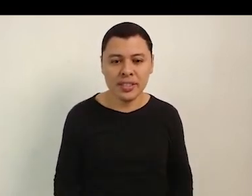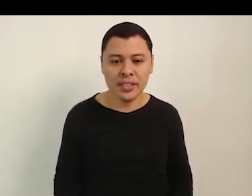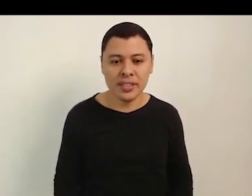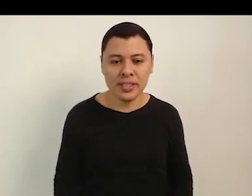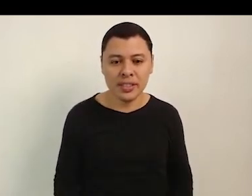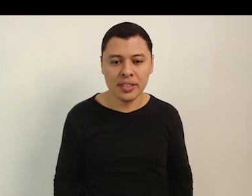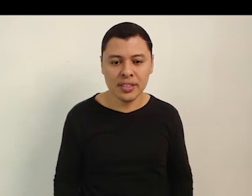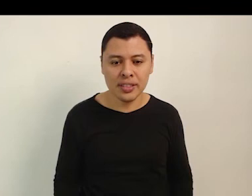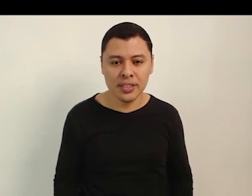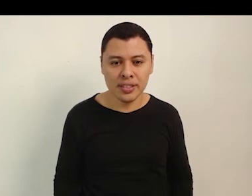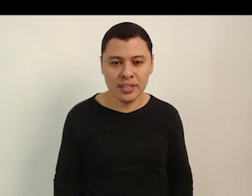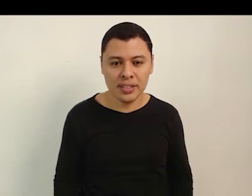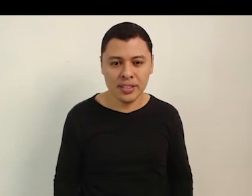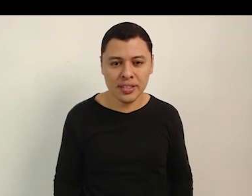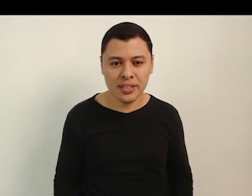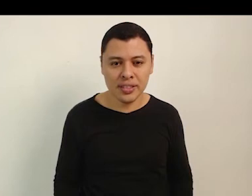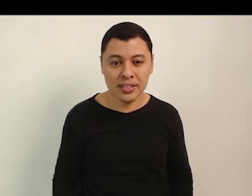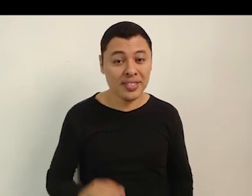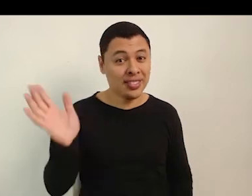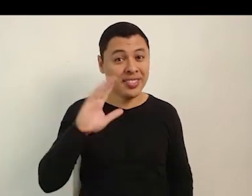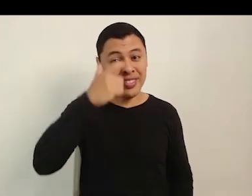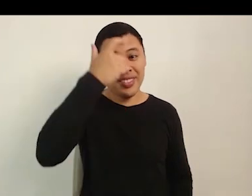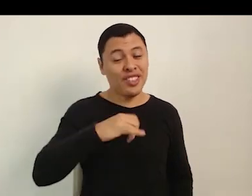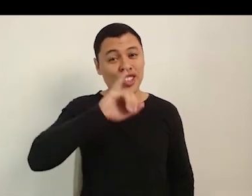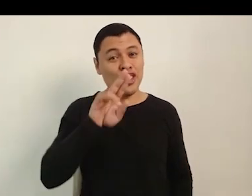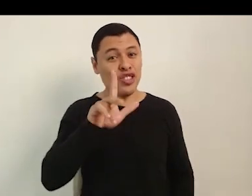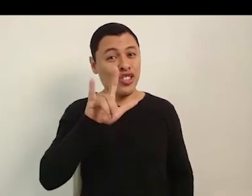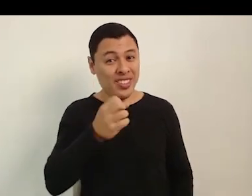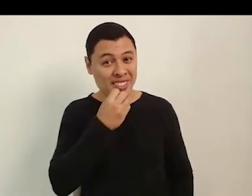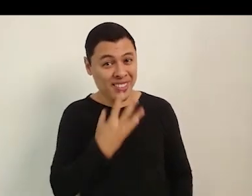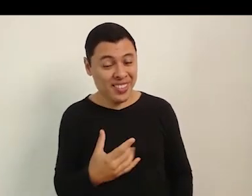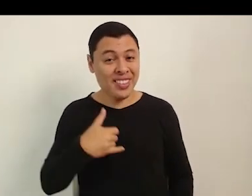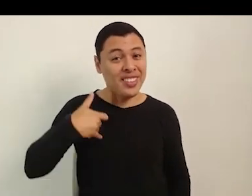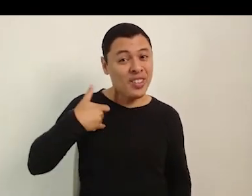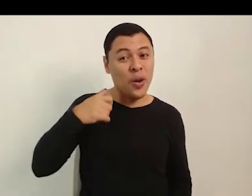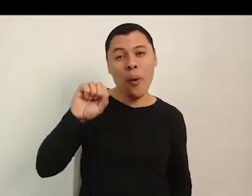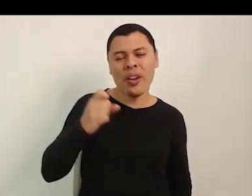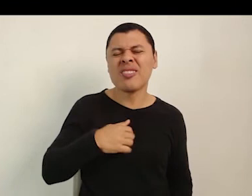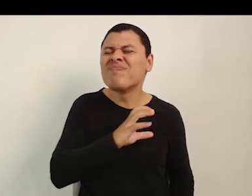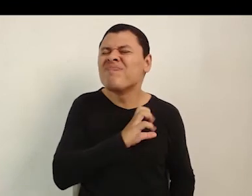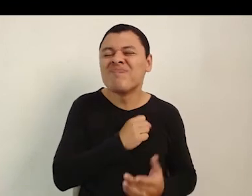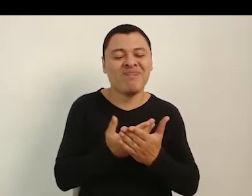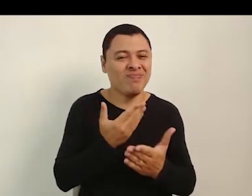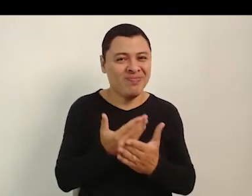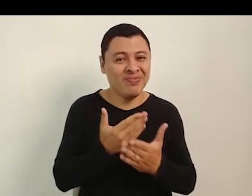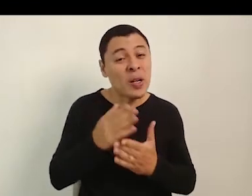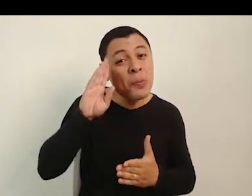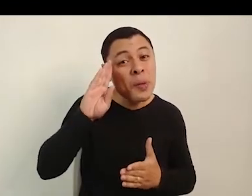vídeo é lindo de maravilhoso. Olá, eu sou a Júlia, tudo bem? Eu tenho 8 anos e adoro estudar,